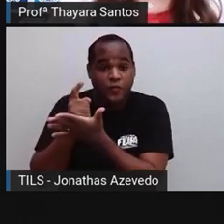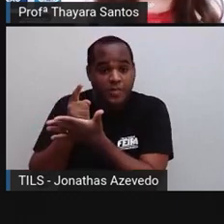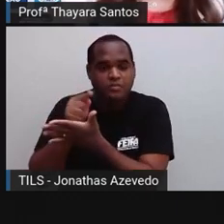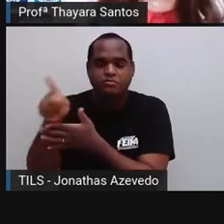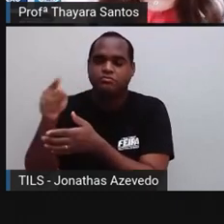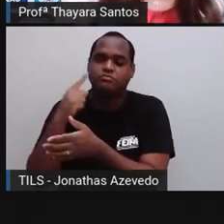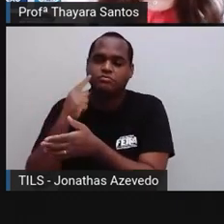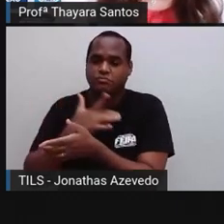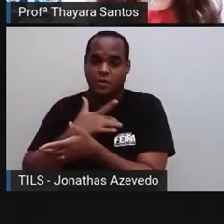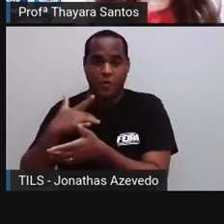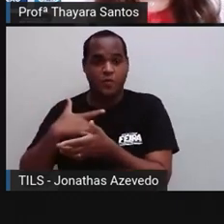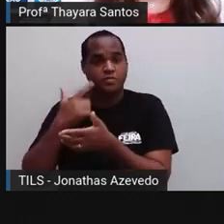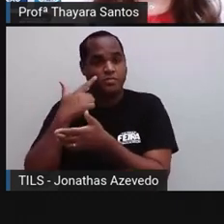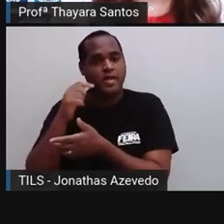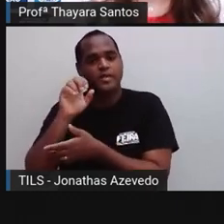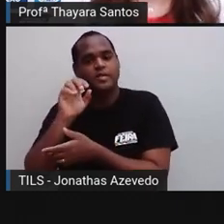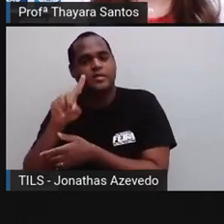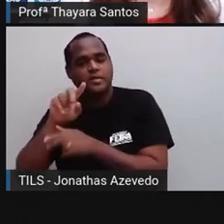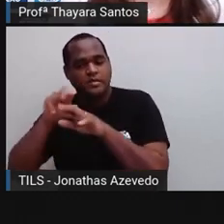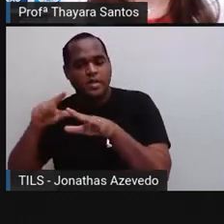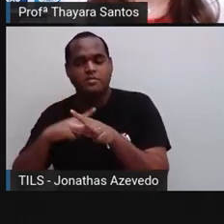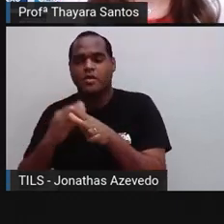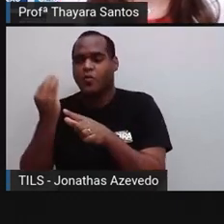função sobre os nossos sistemas.